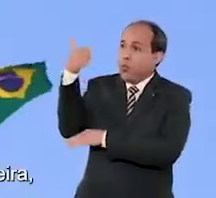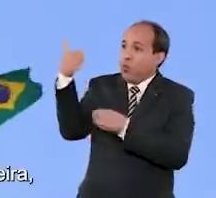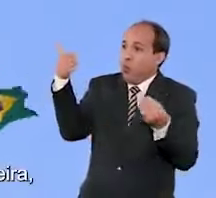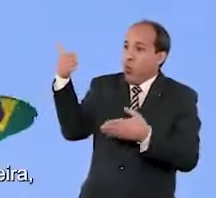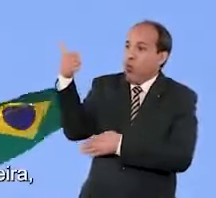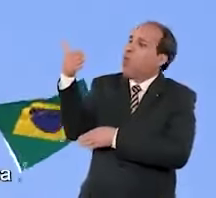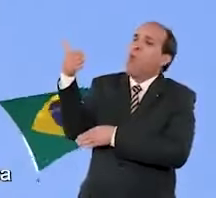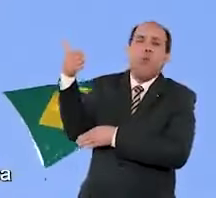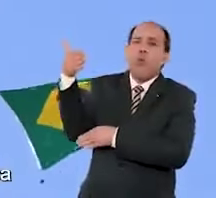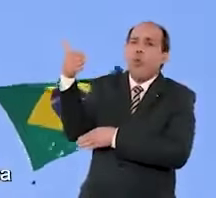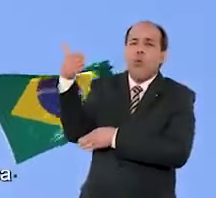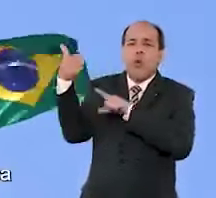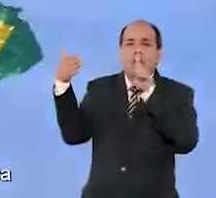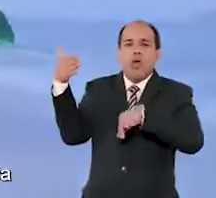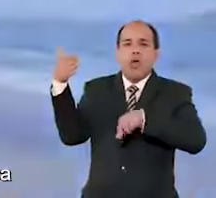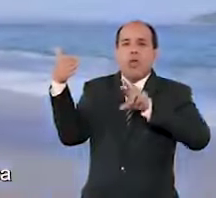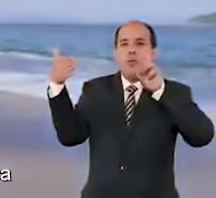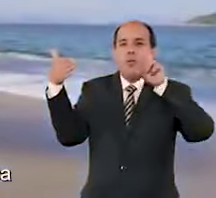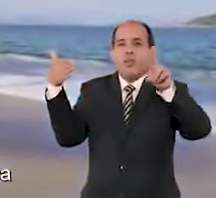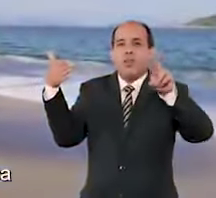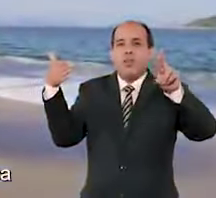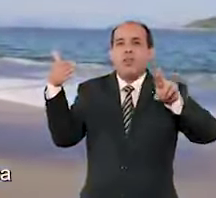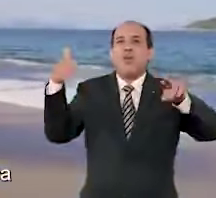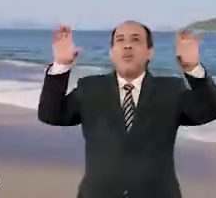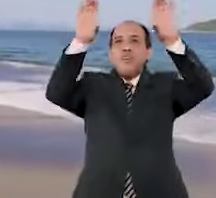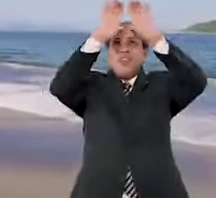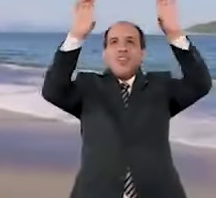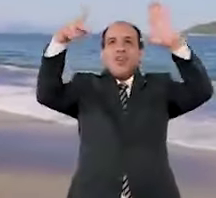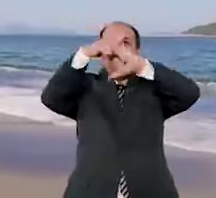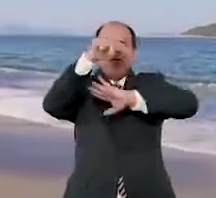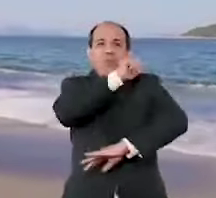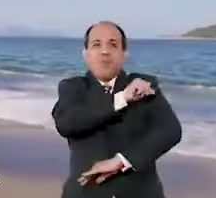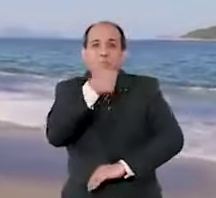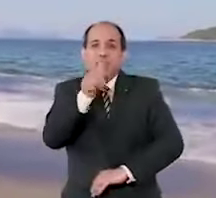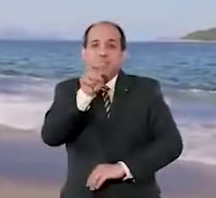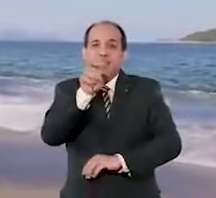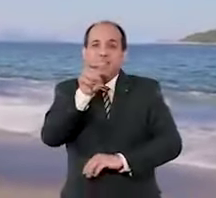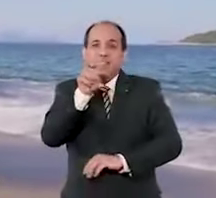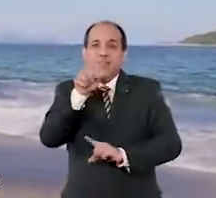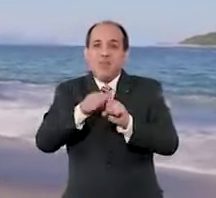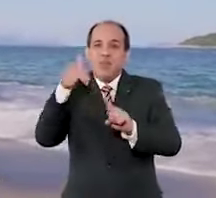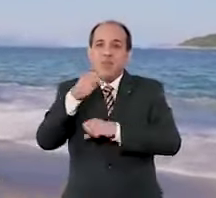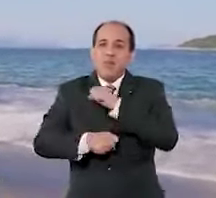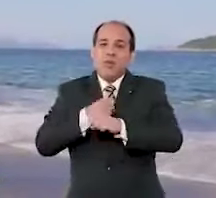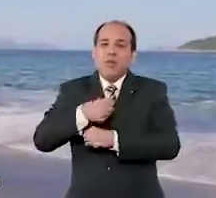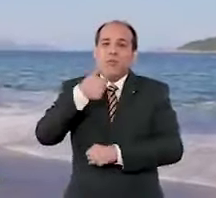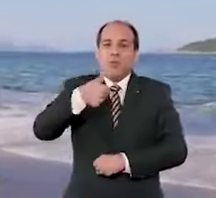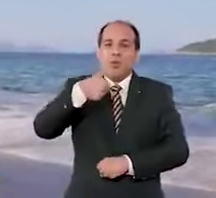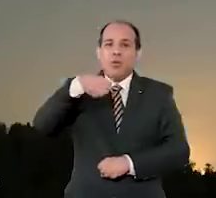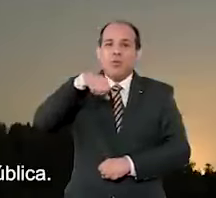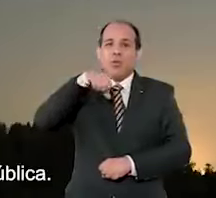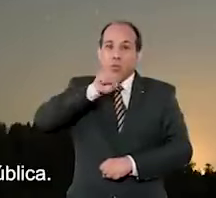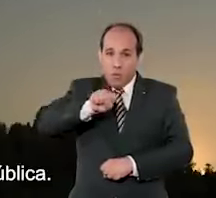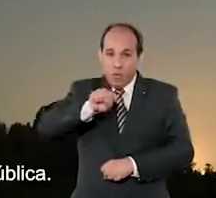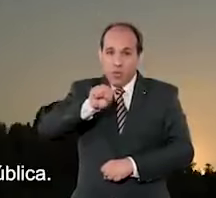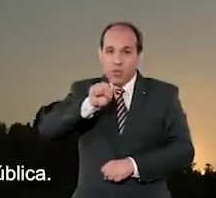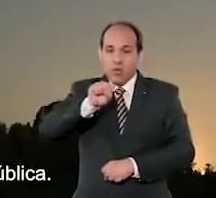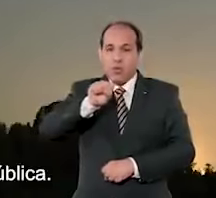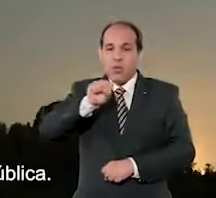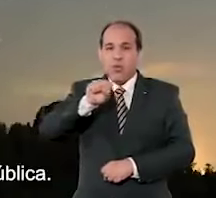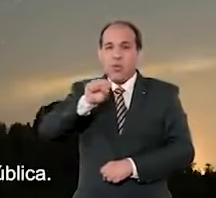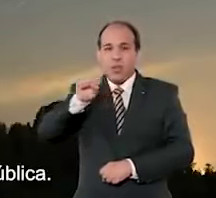nacional brasileira está representado o céu carioca, em 15 de novembro de 1889, na manhã